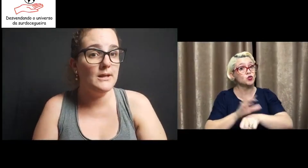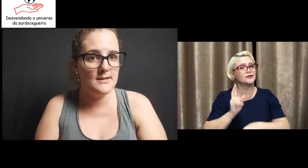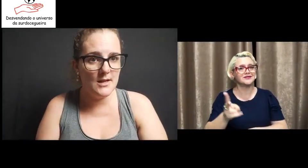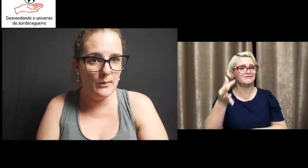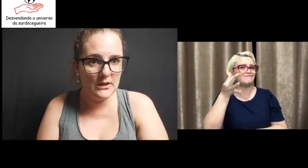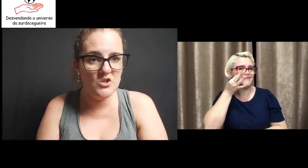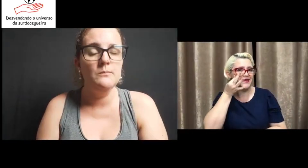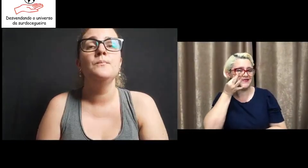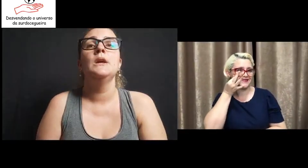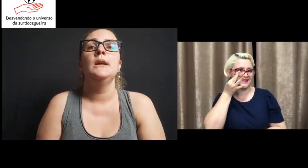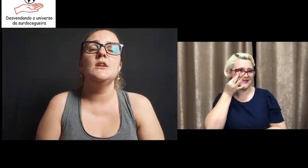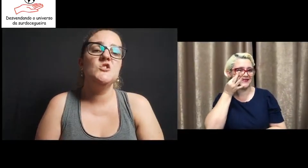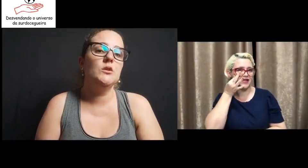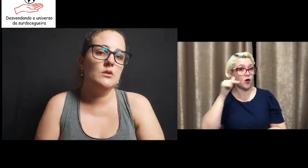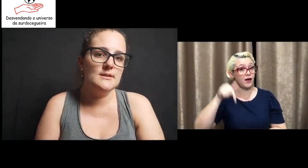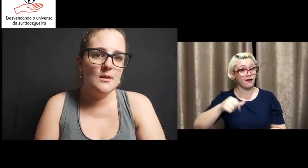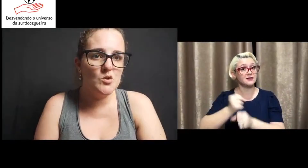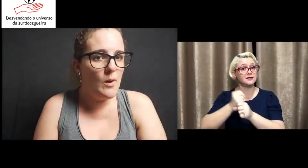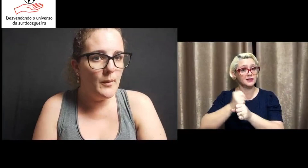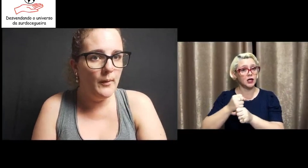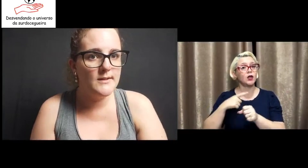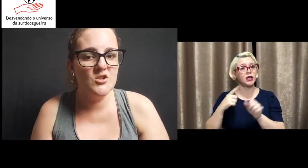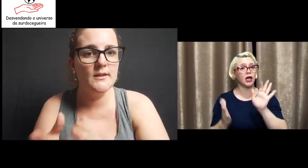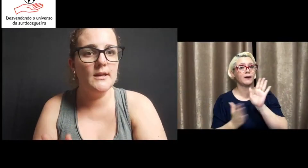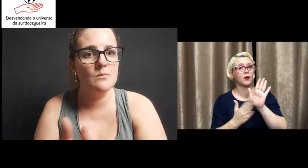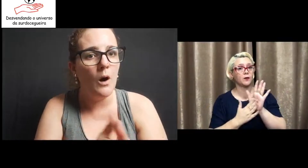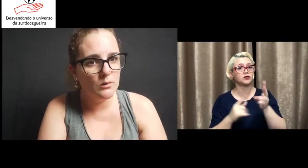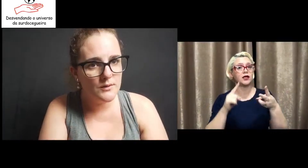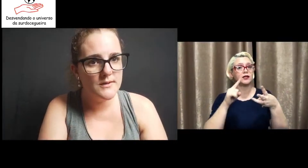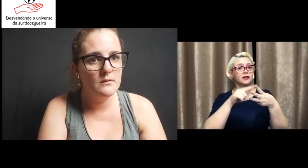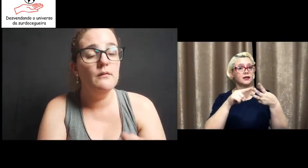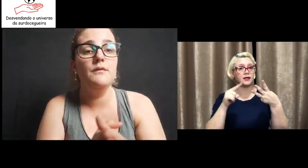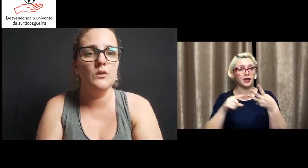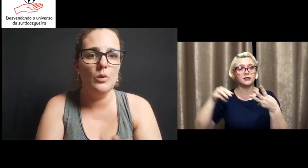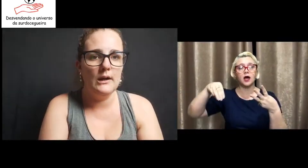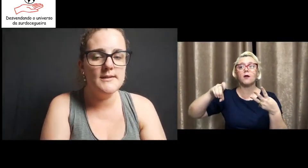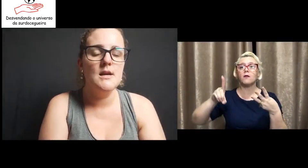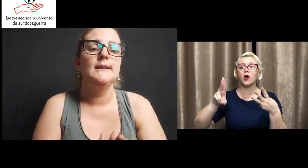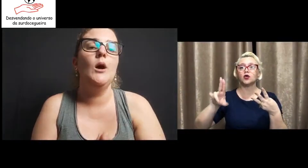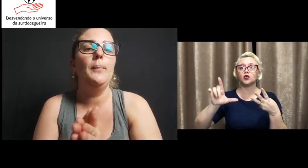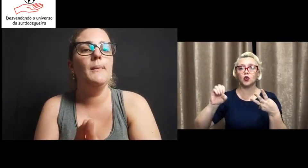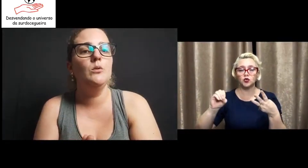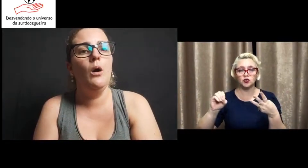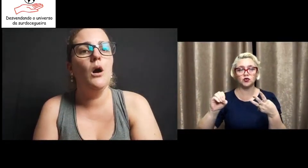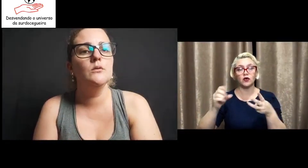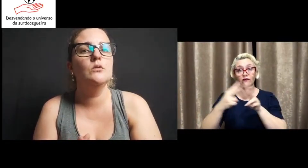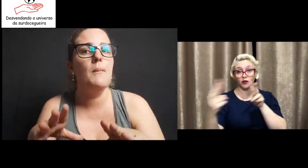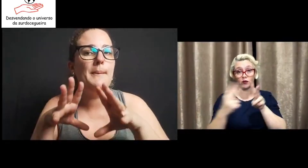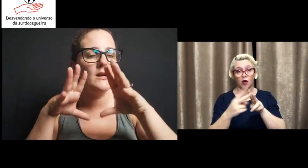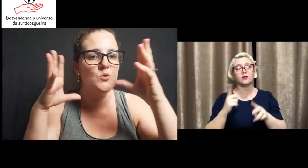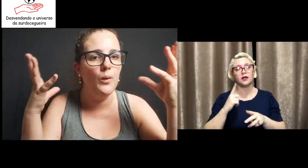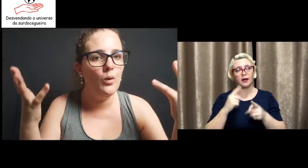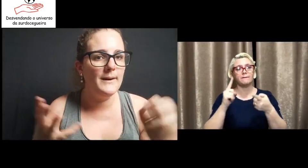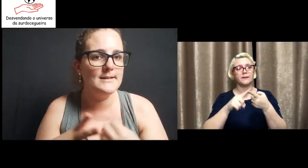oferecido presencialmente. Este ano, nós estamos com a proposta de 3 módulos virtuais. Então, o primeiro módulo, com